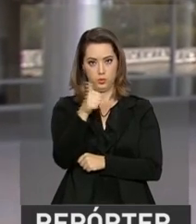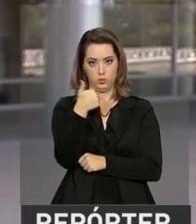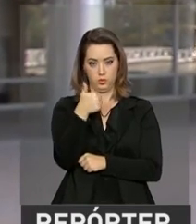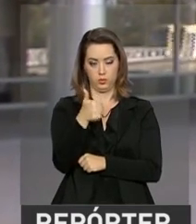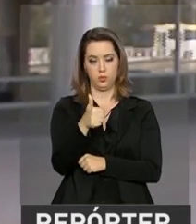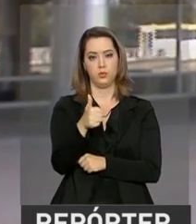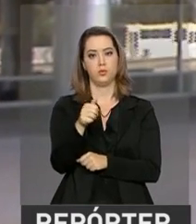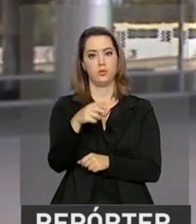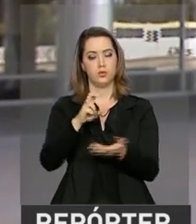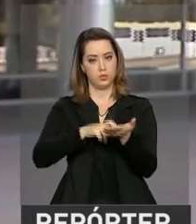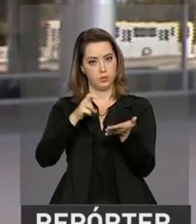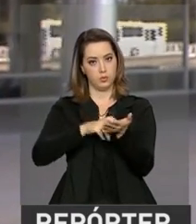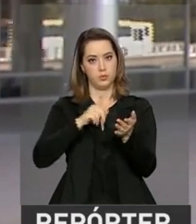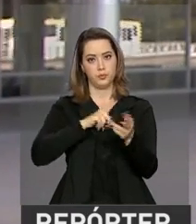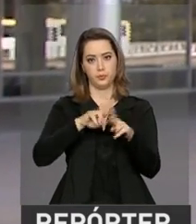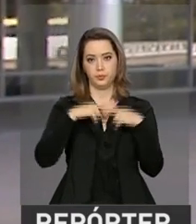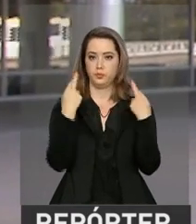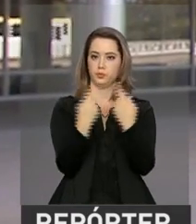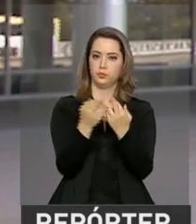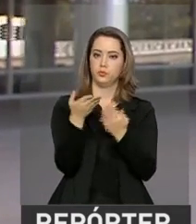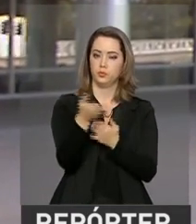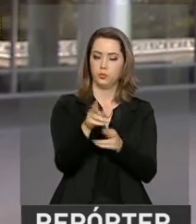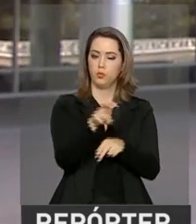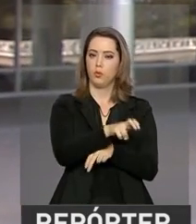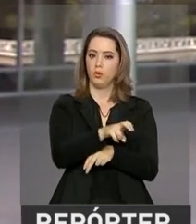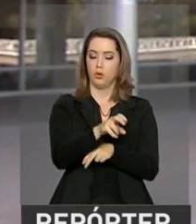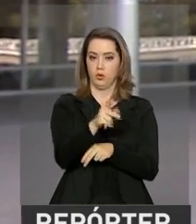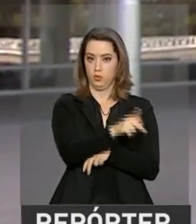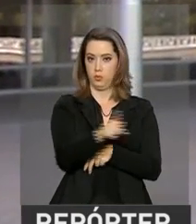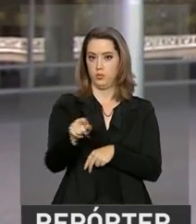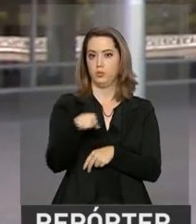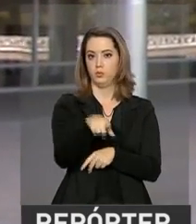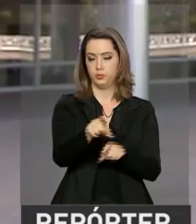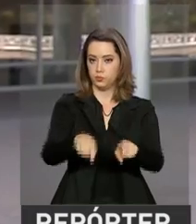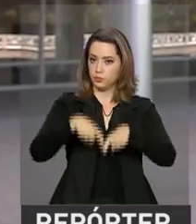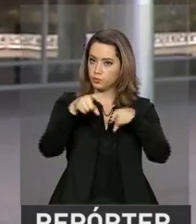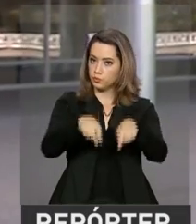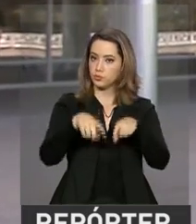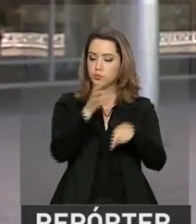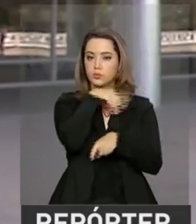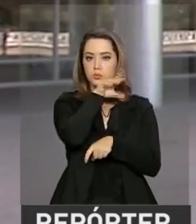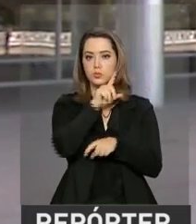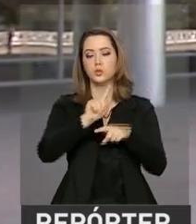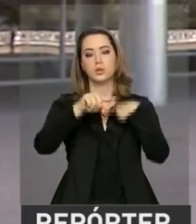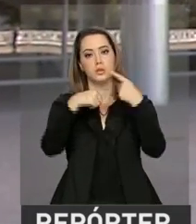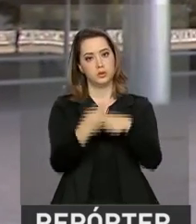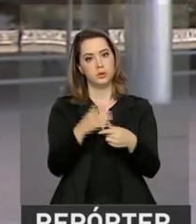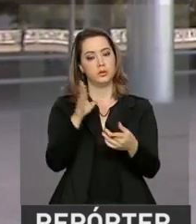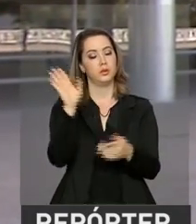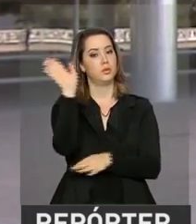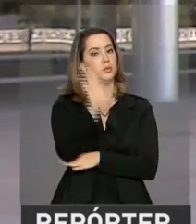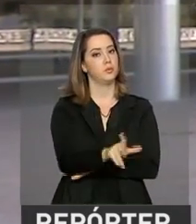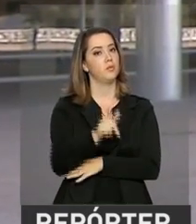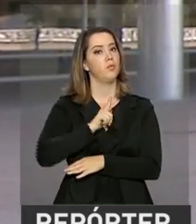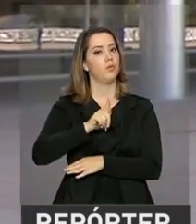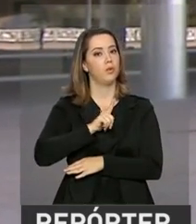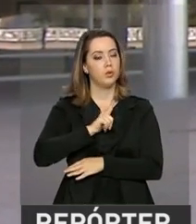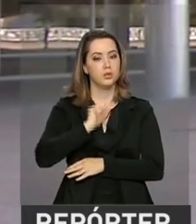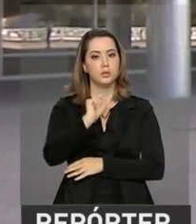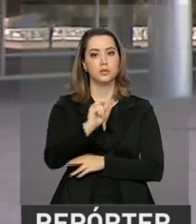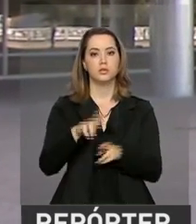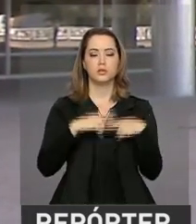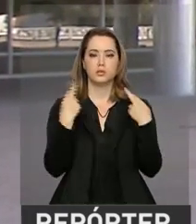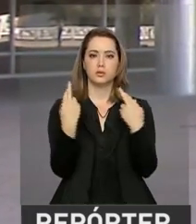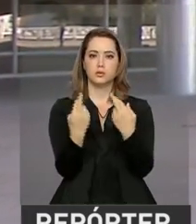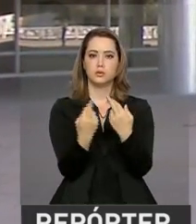manhã aqui no Palácio do Planalto. Na parte da tarde, Michel Temer se reúne com Evandro Guimarães, presidente executivo